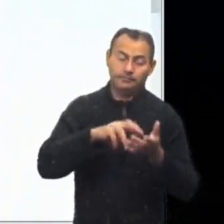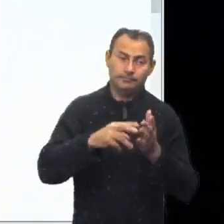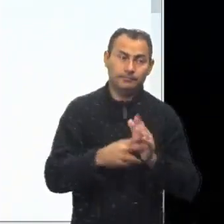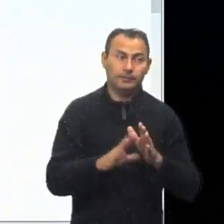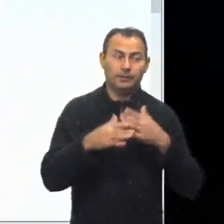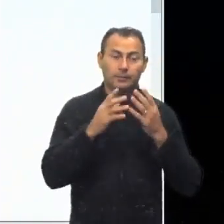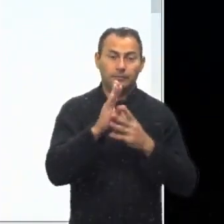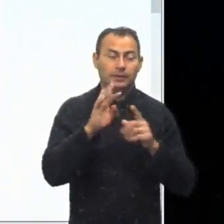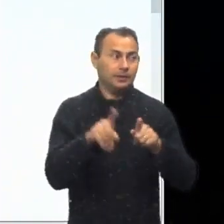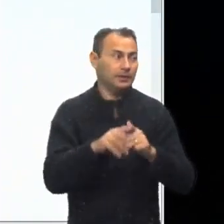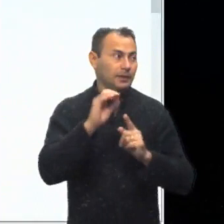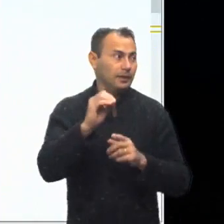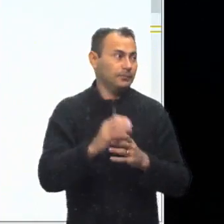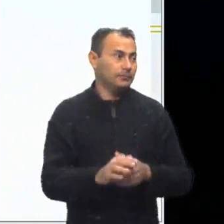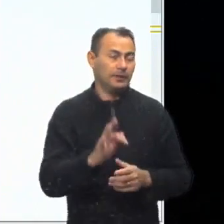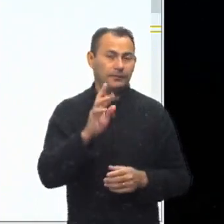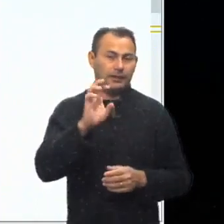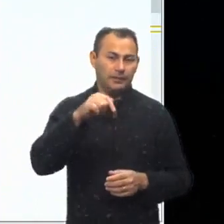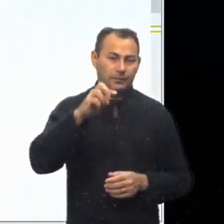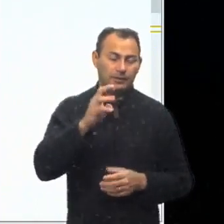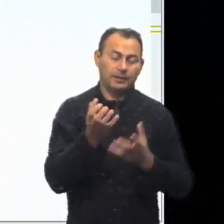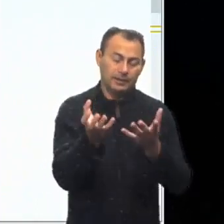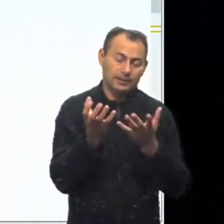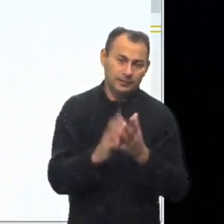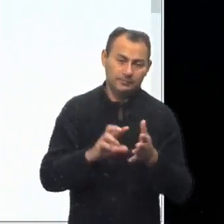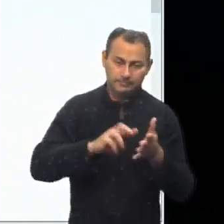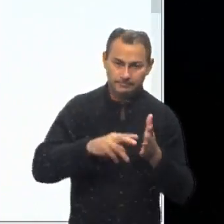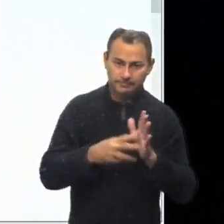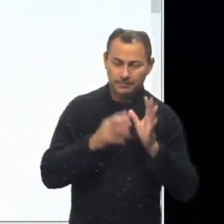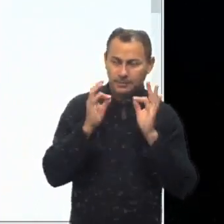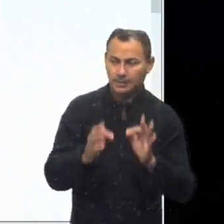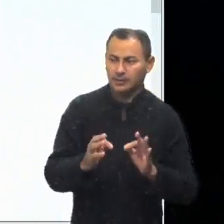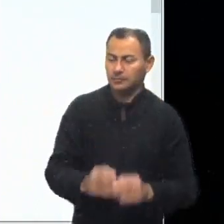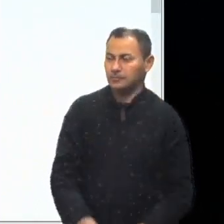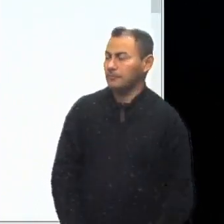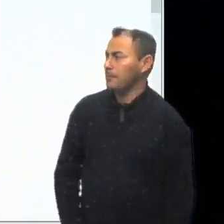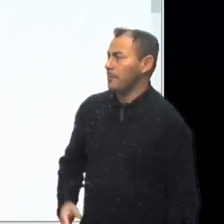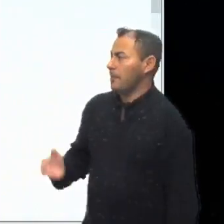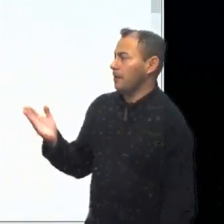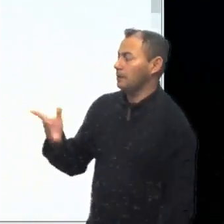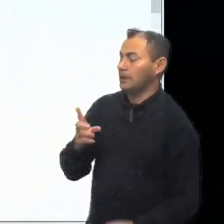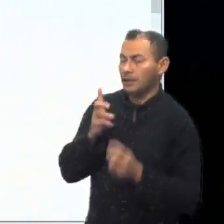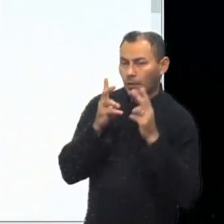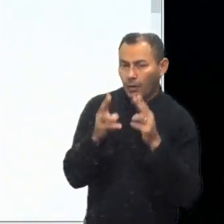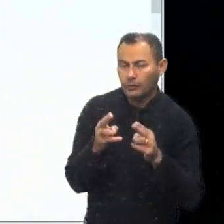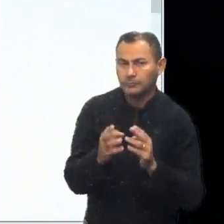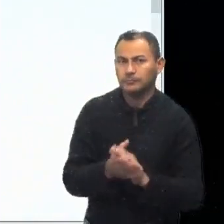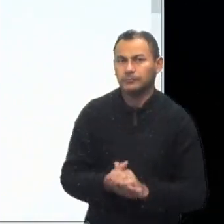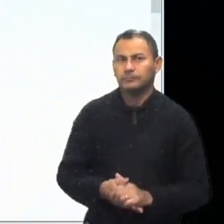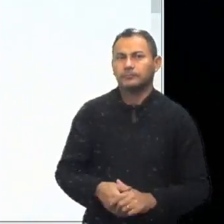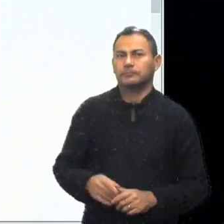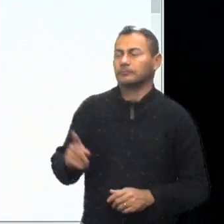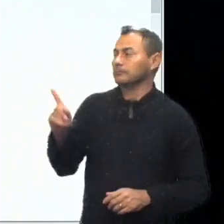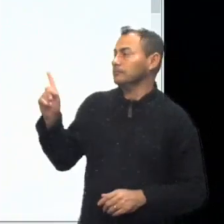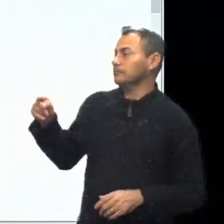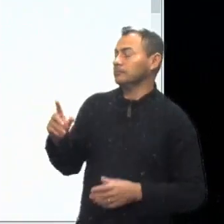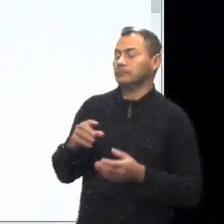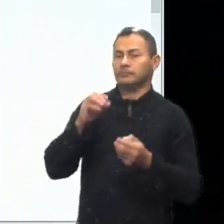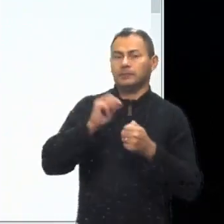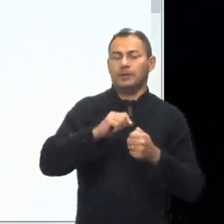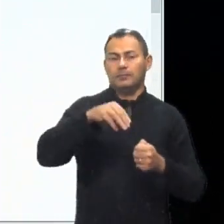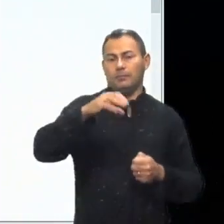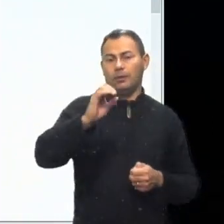definida, e quando o bit for 0, vai ser a frequência que você quiser definida. Do mesmo jeito que foi feito com a